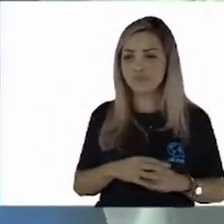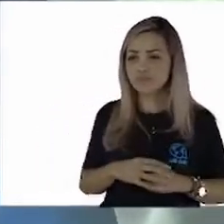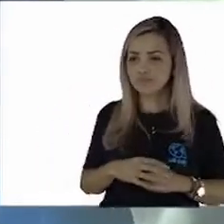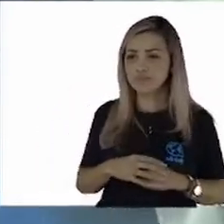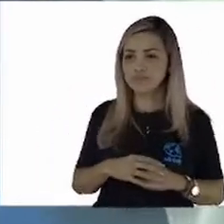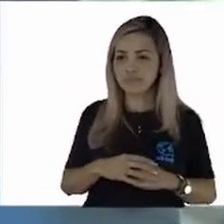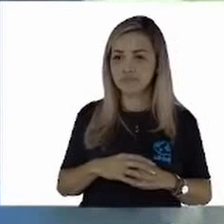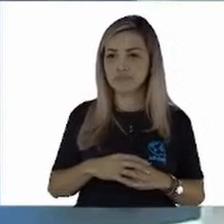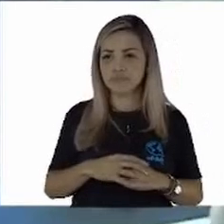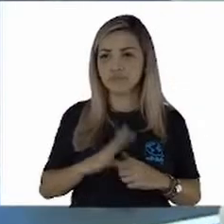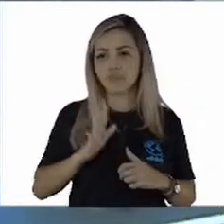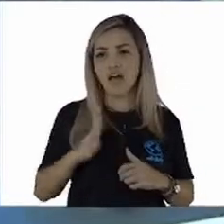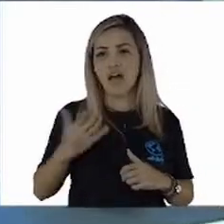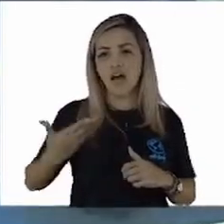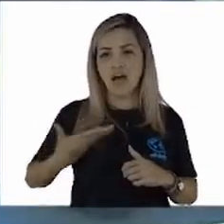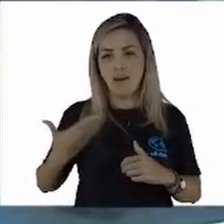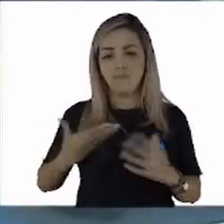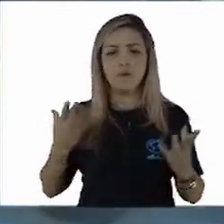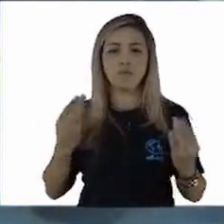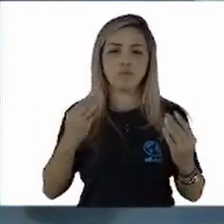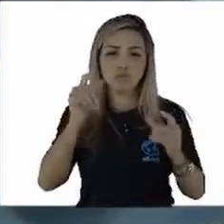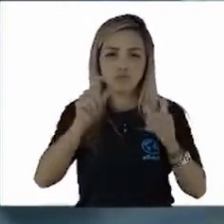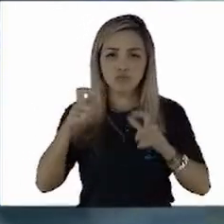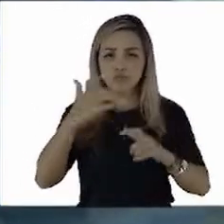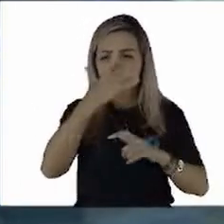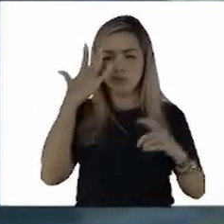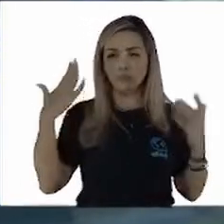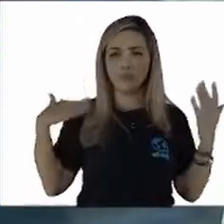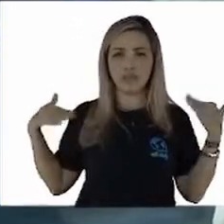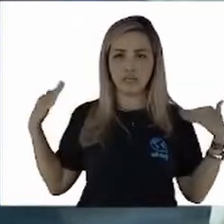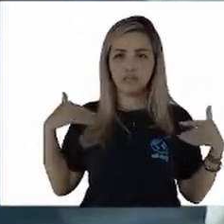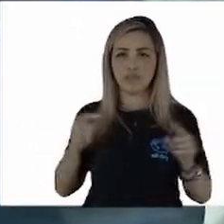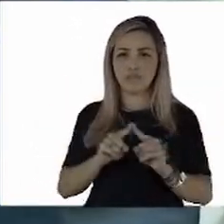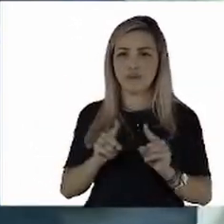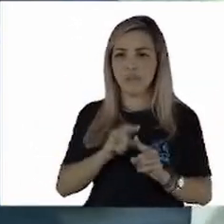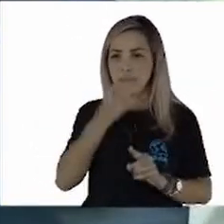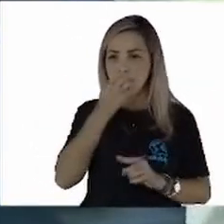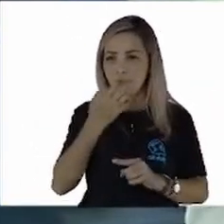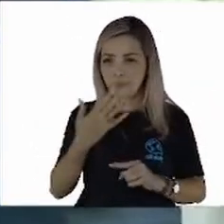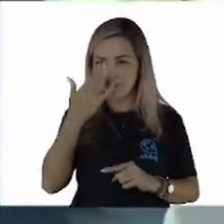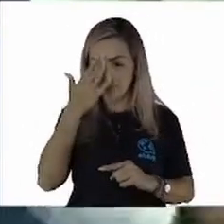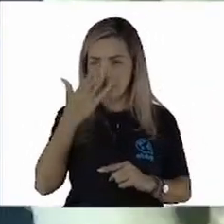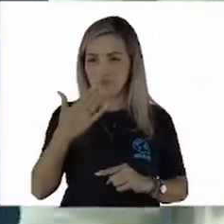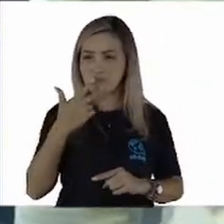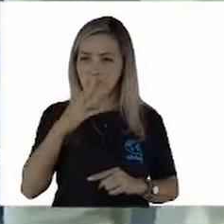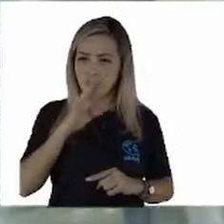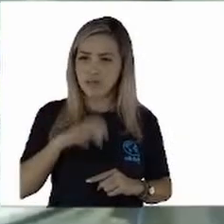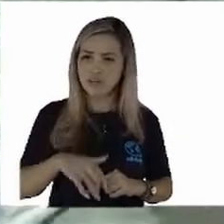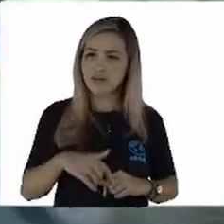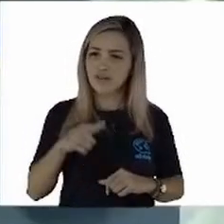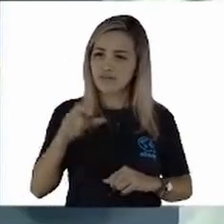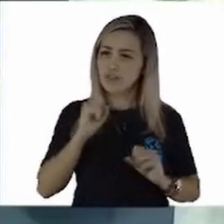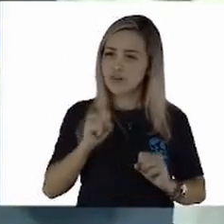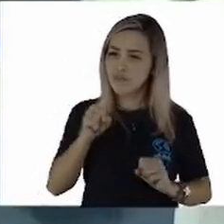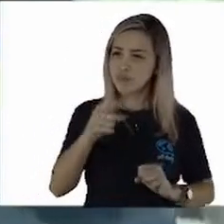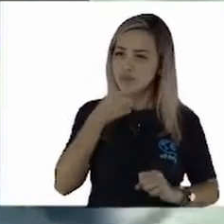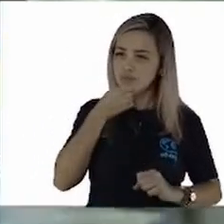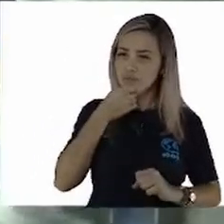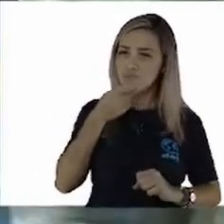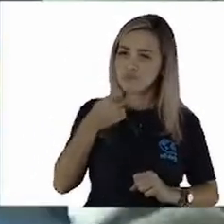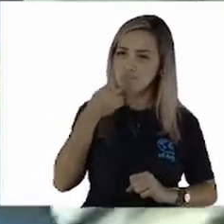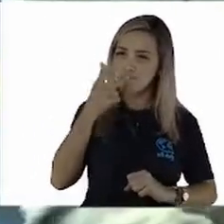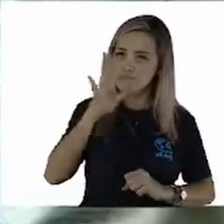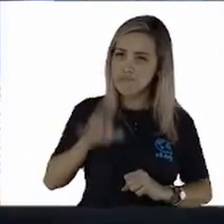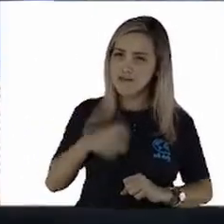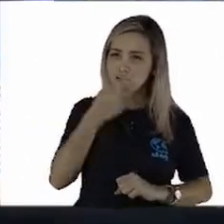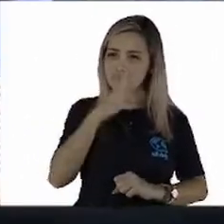Não, mas ele já foi amigo de muitos que já foram para alto mar. Coisa boa. Obrigado, tá? Falou bem, fala bem. Você pode ser orador também, trabalhar